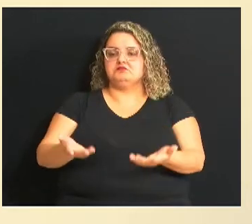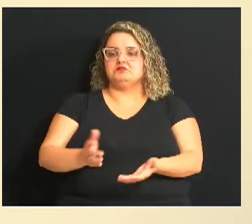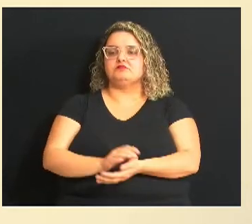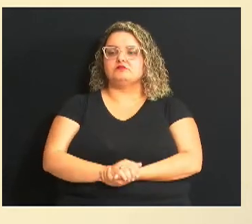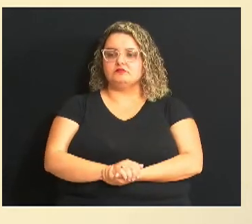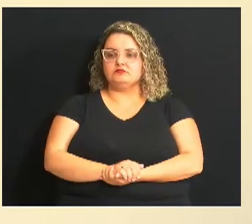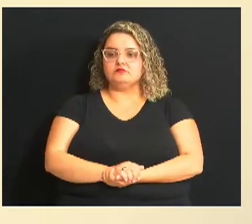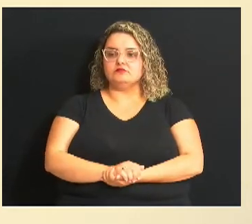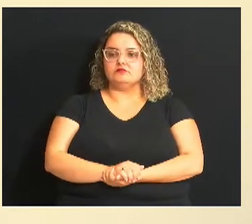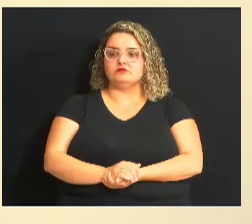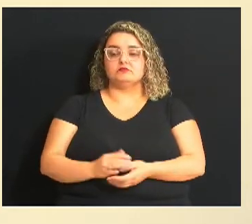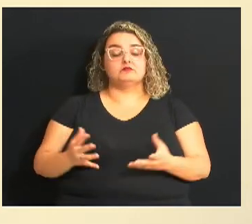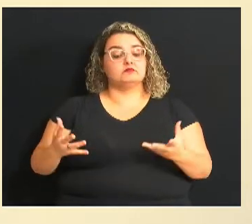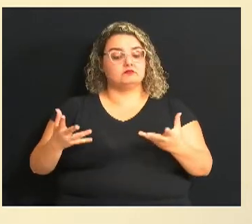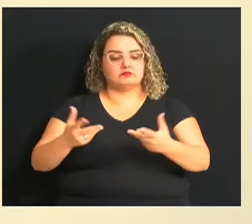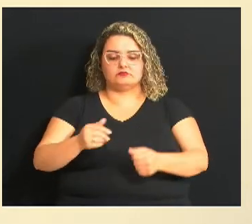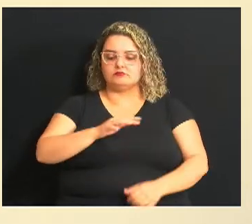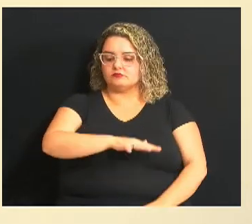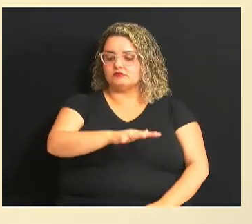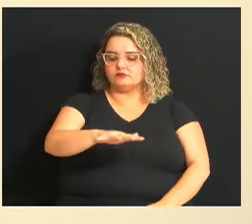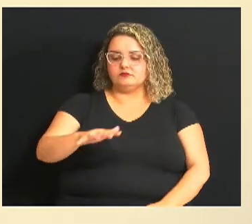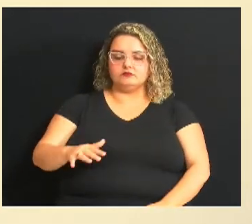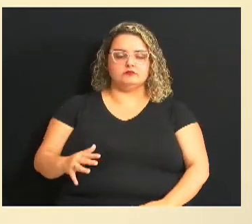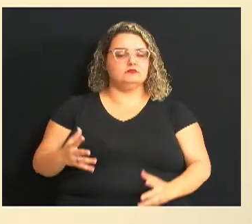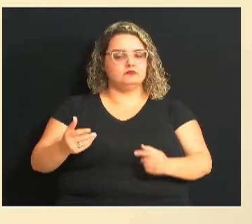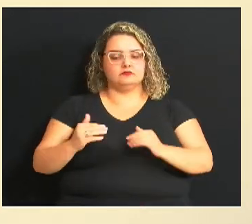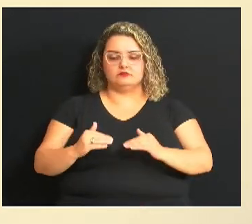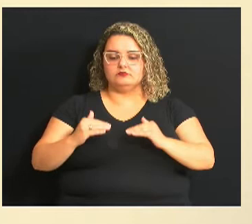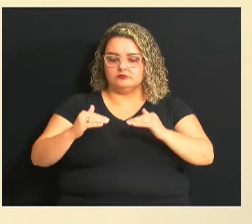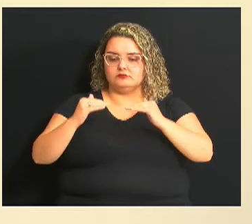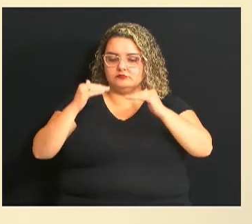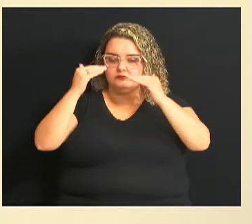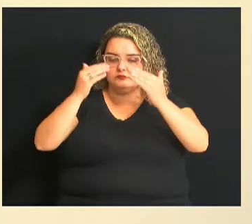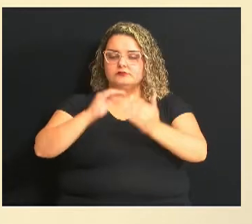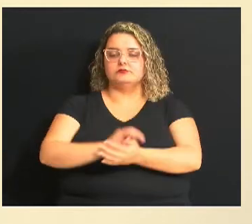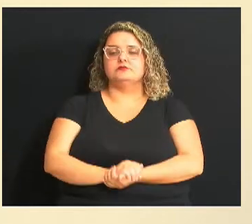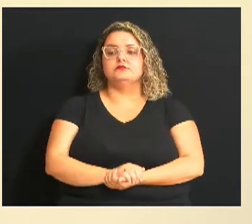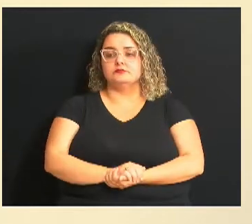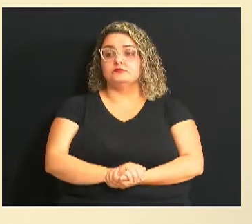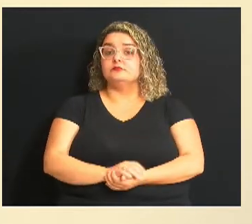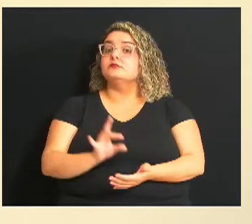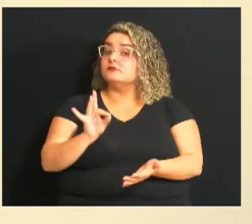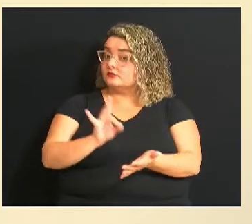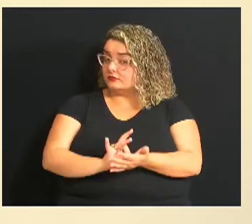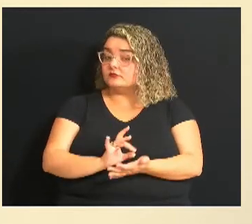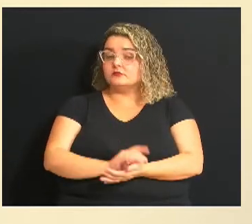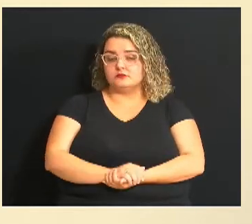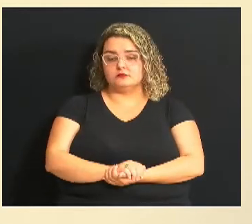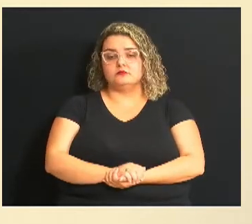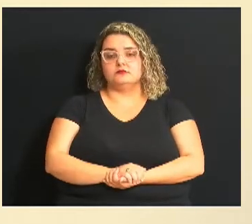em todas as áreas, em todos os níveis. E, de fato,